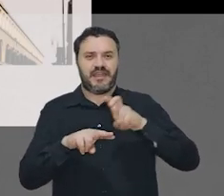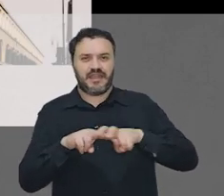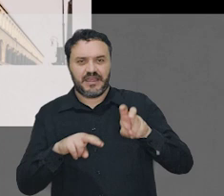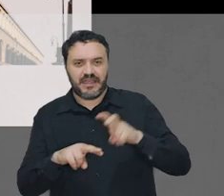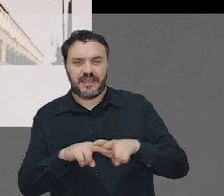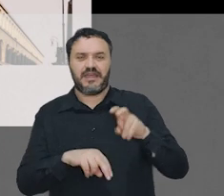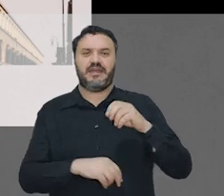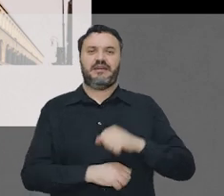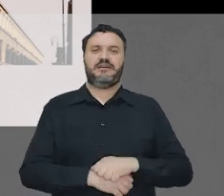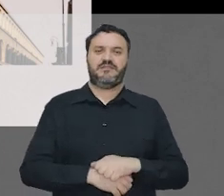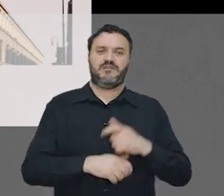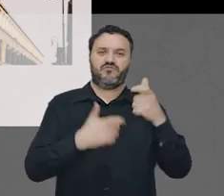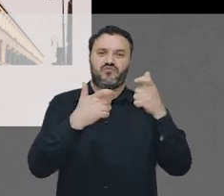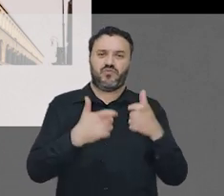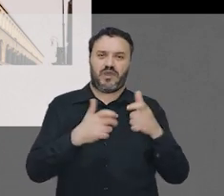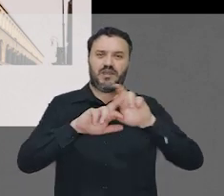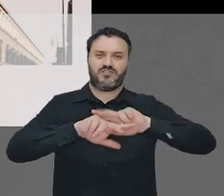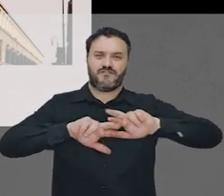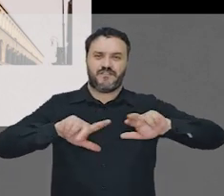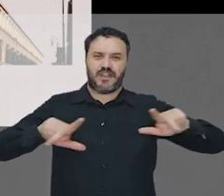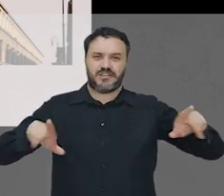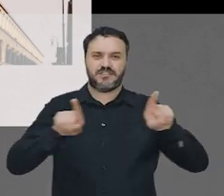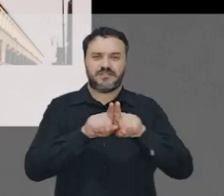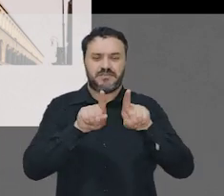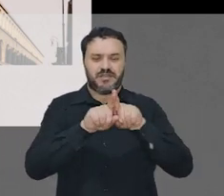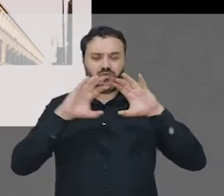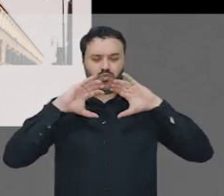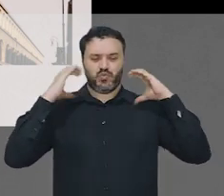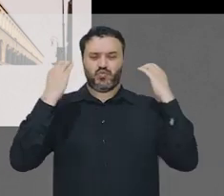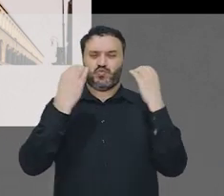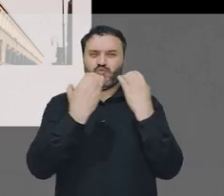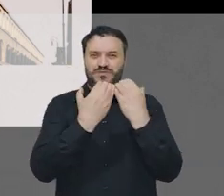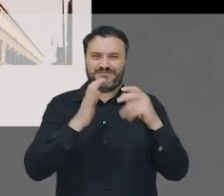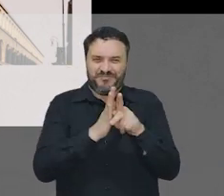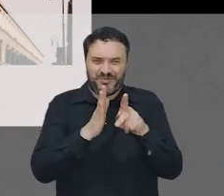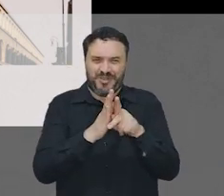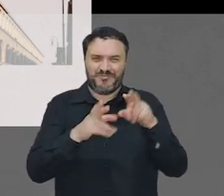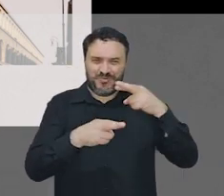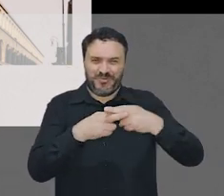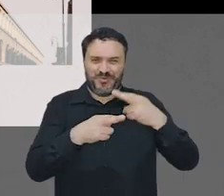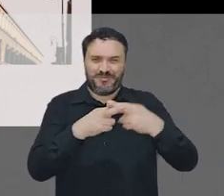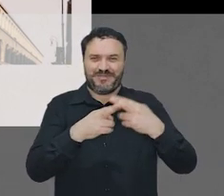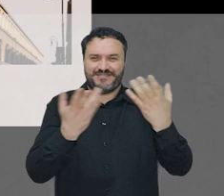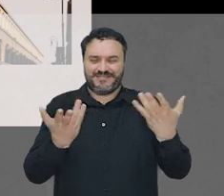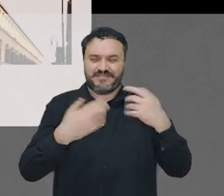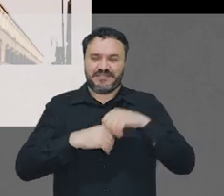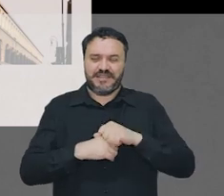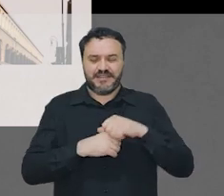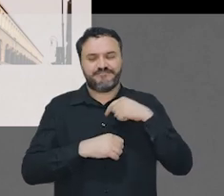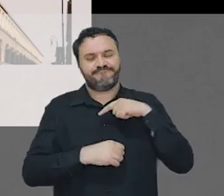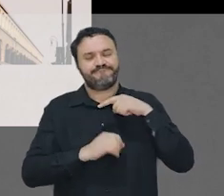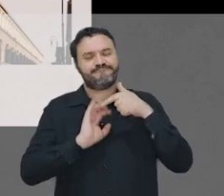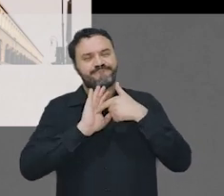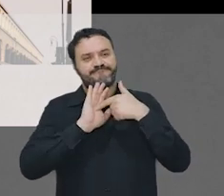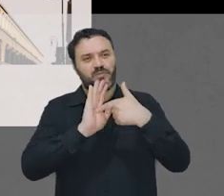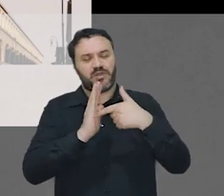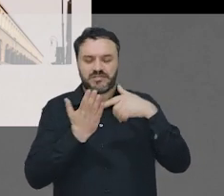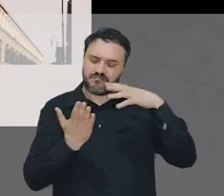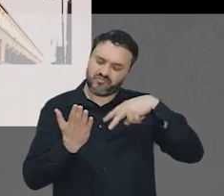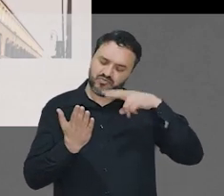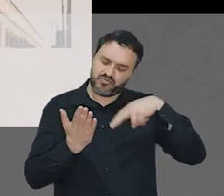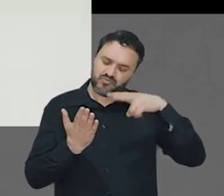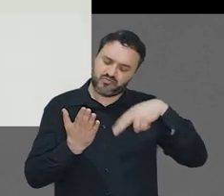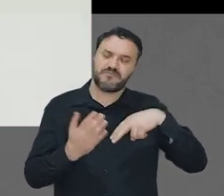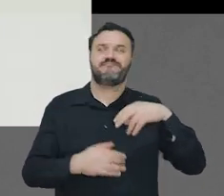Trastevere e o Estádio Olímpico, explora e elabora algumas memórias afetivas da escritora.